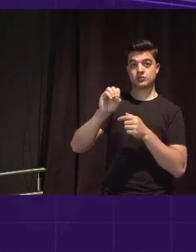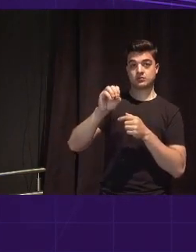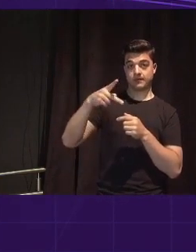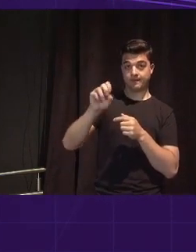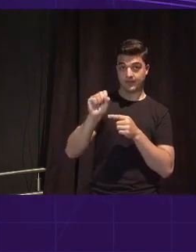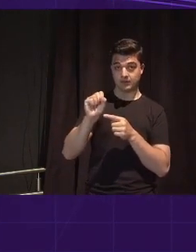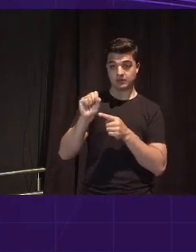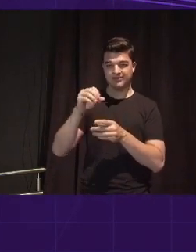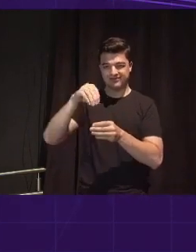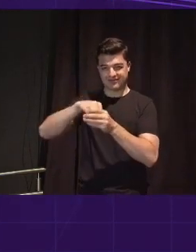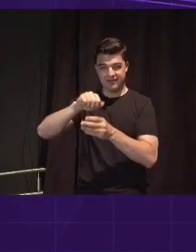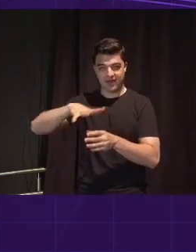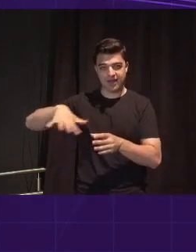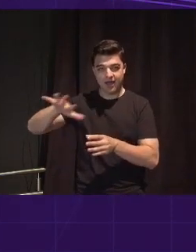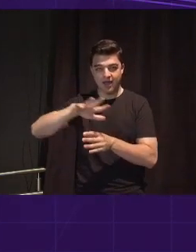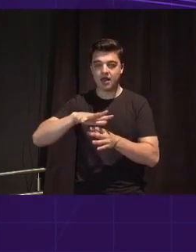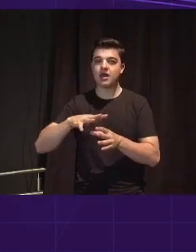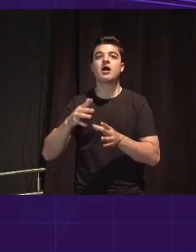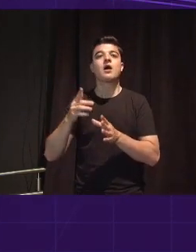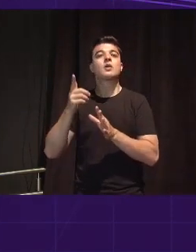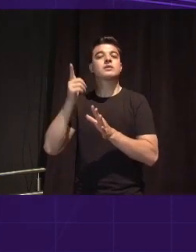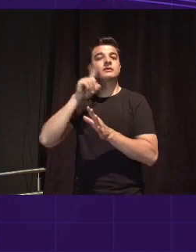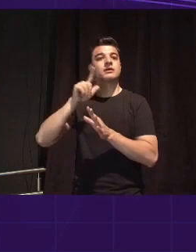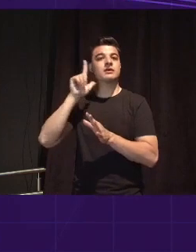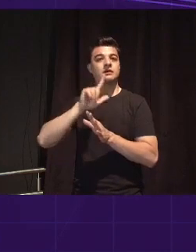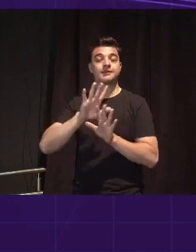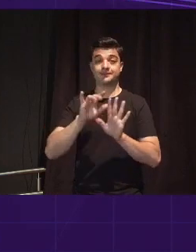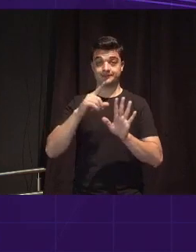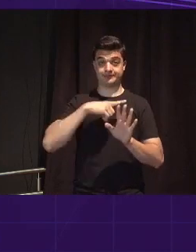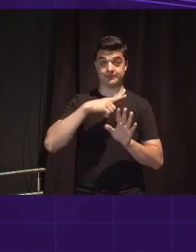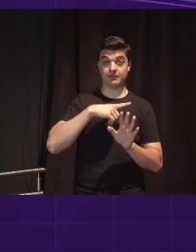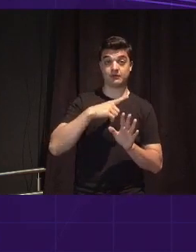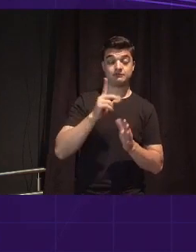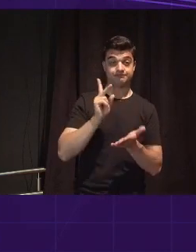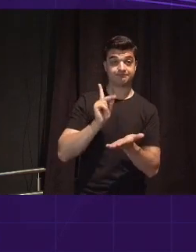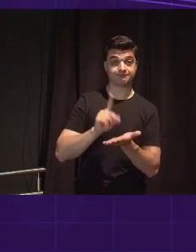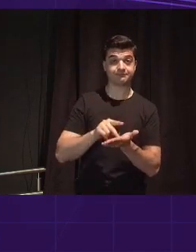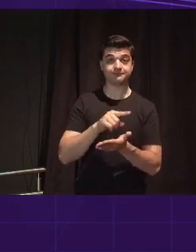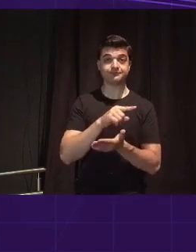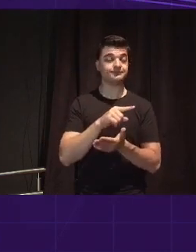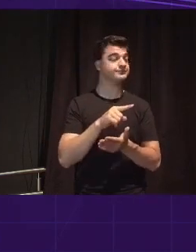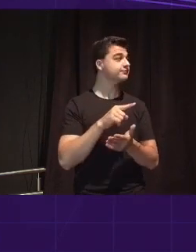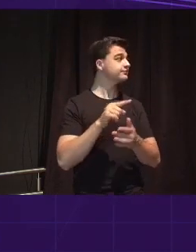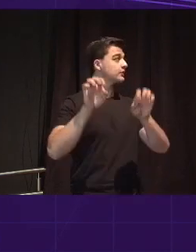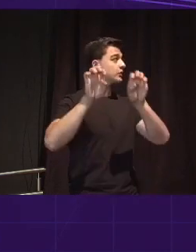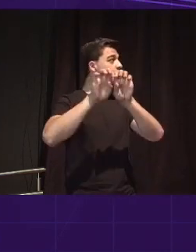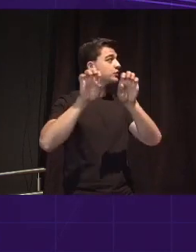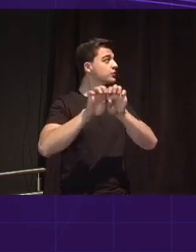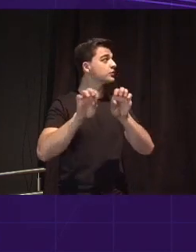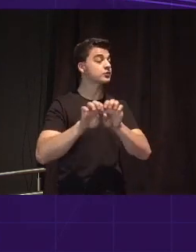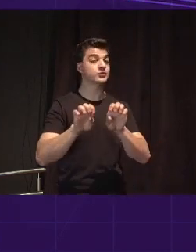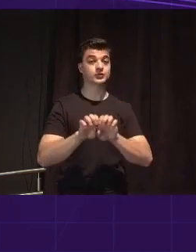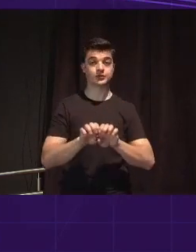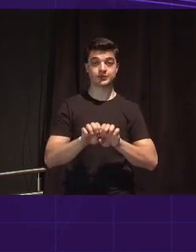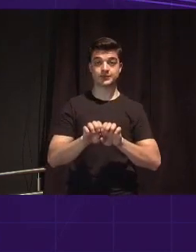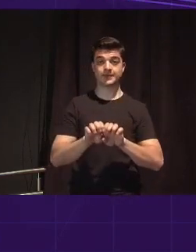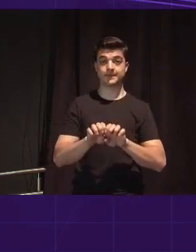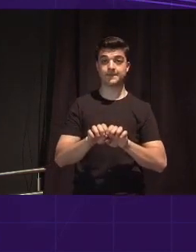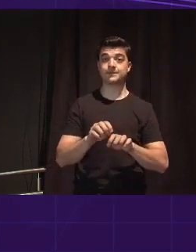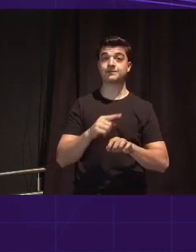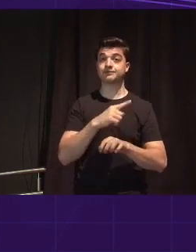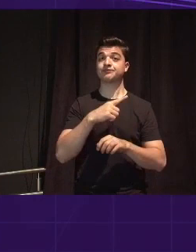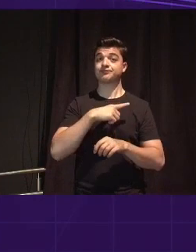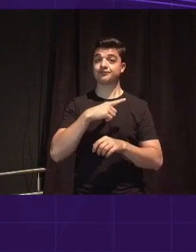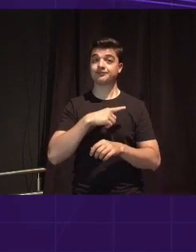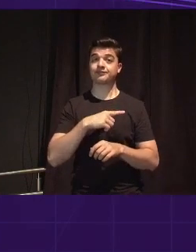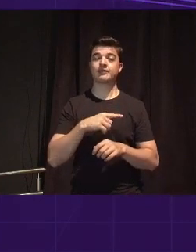fazer isso, né? E aqui a gente tem exemplos. A gente fez uma estruturação no Gira, onde a gente colocou todos os fly